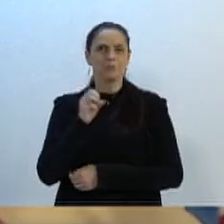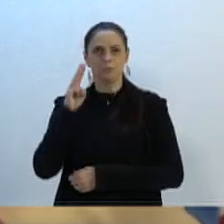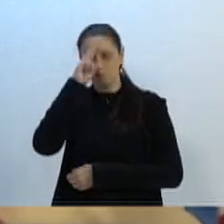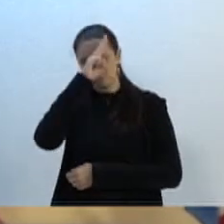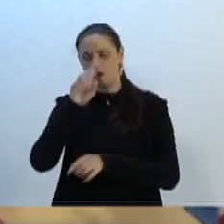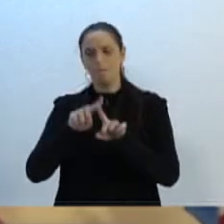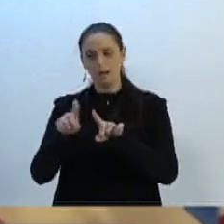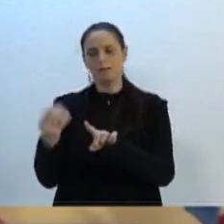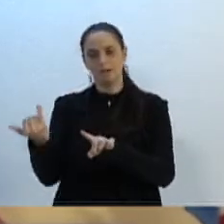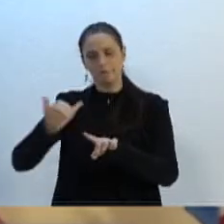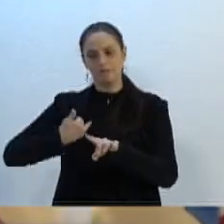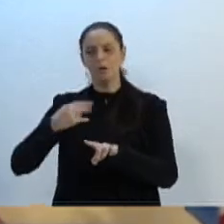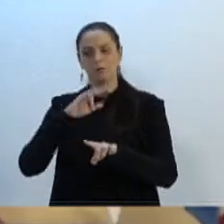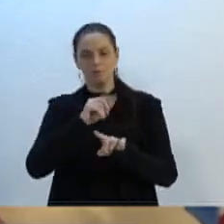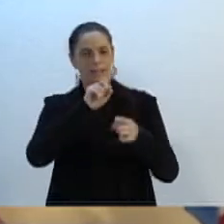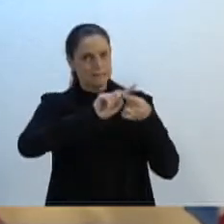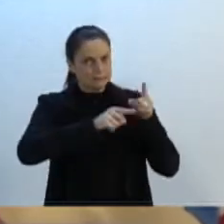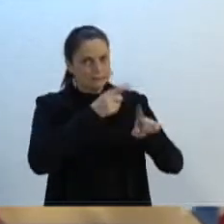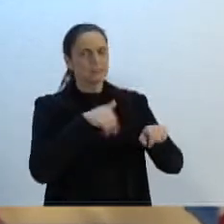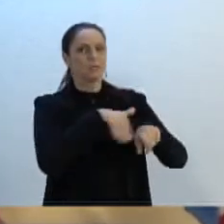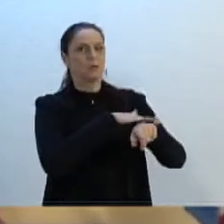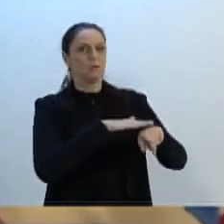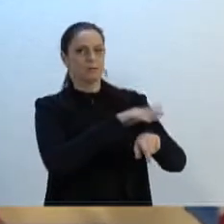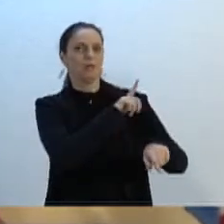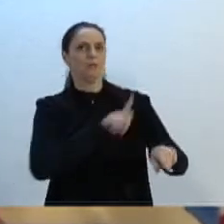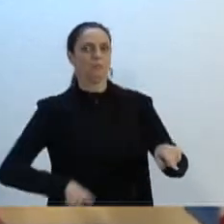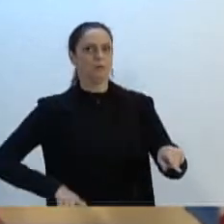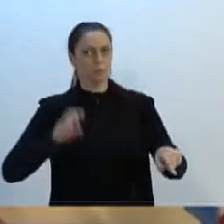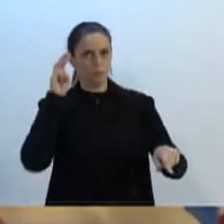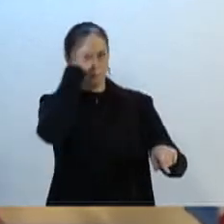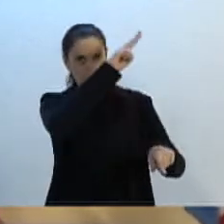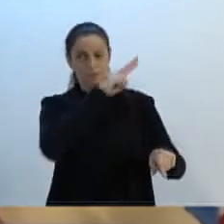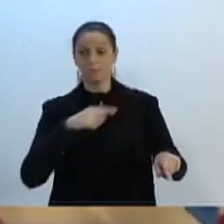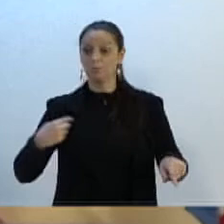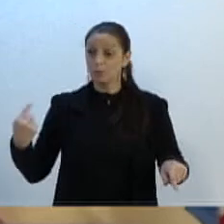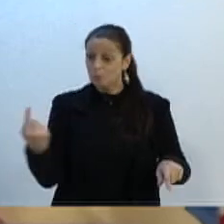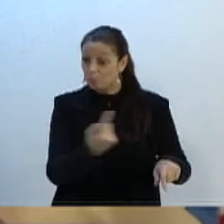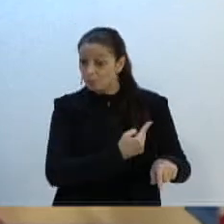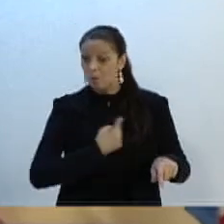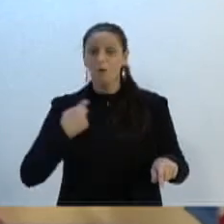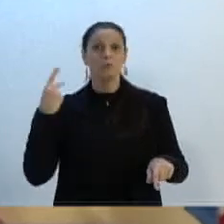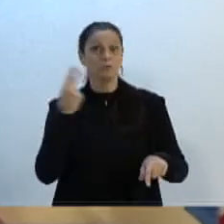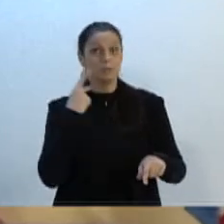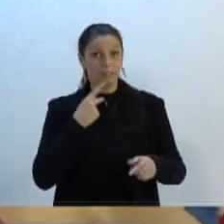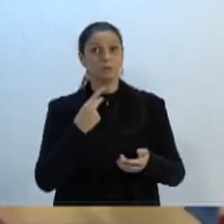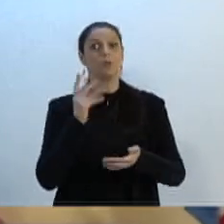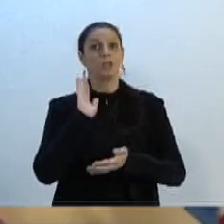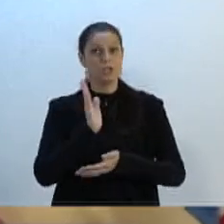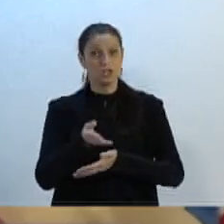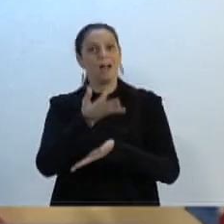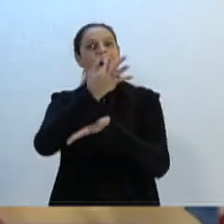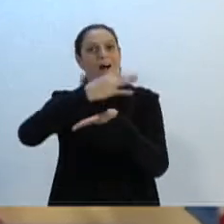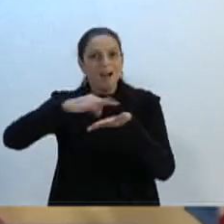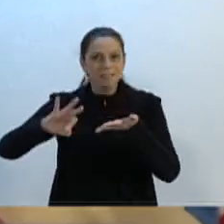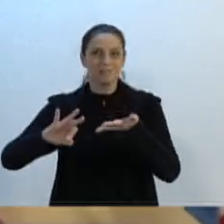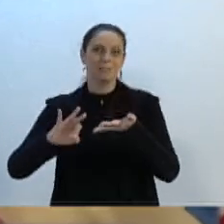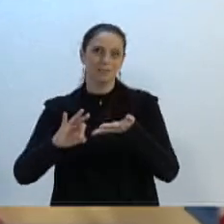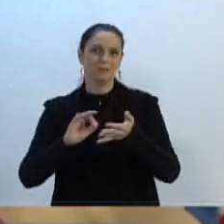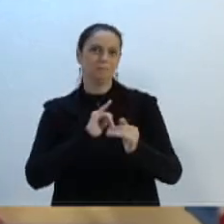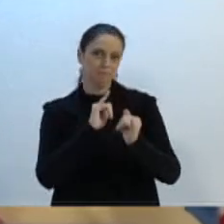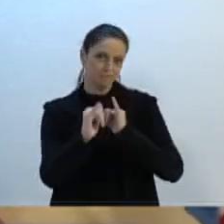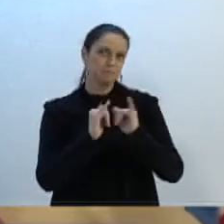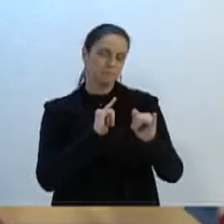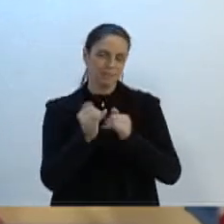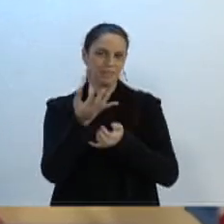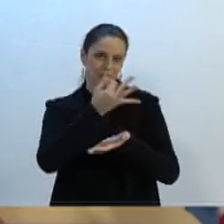que foi assinado por todos os vereadores, é um ofício que foi assinado digitalmente, nessa onda aí, da era digital. Ele poderia ter